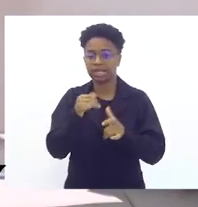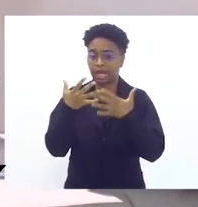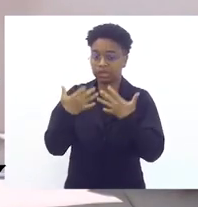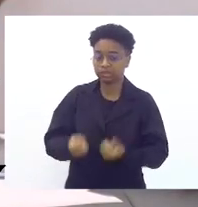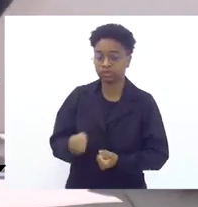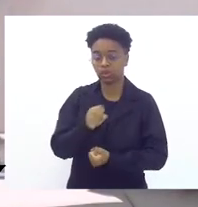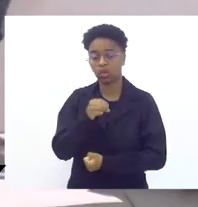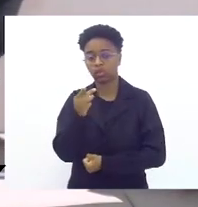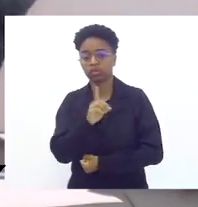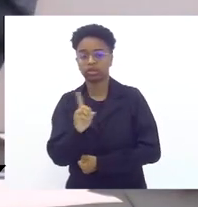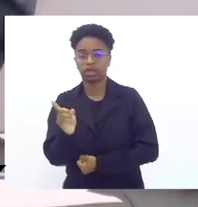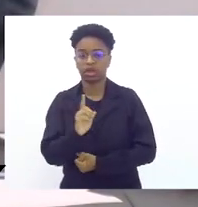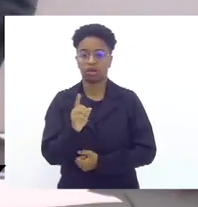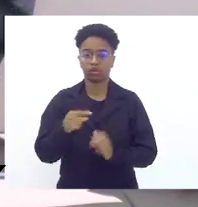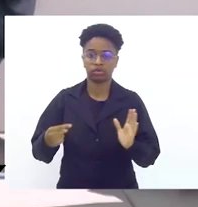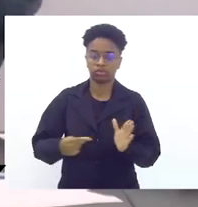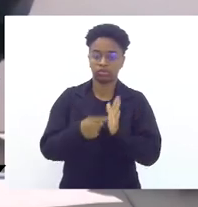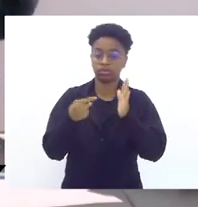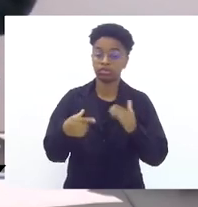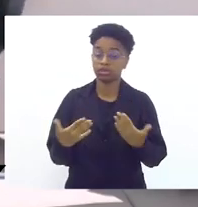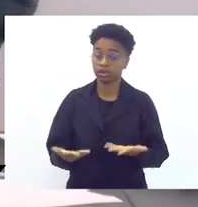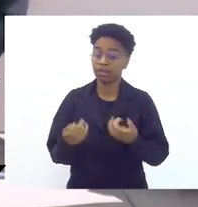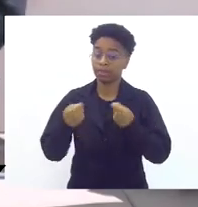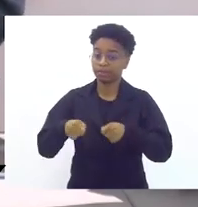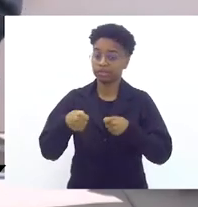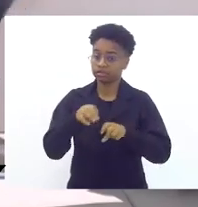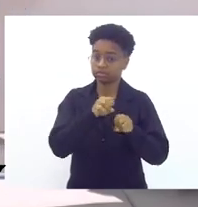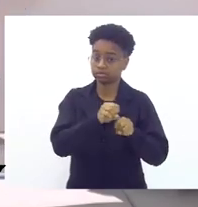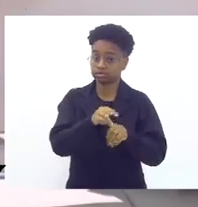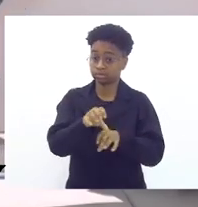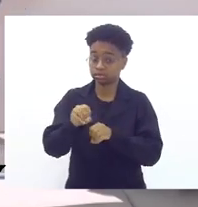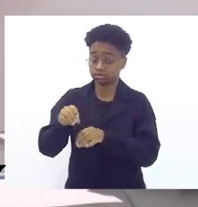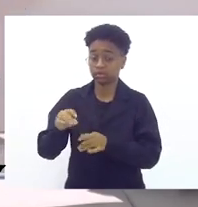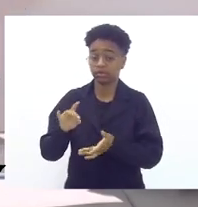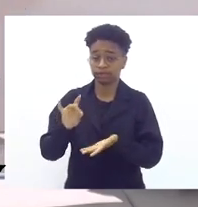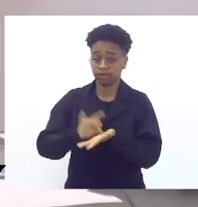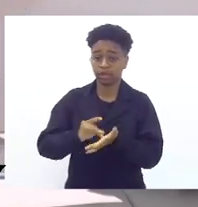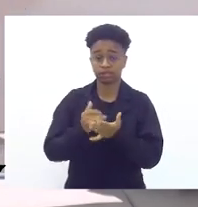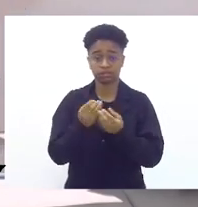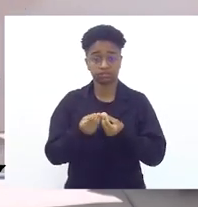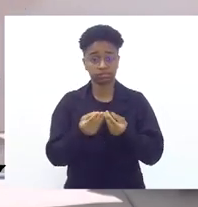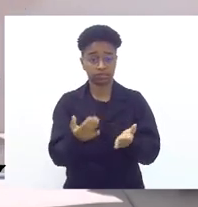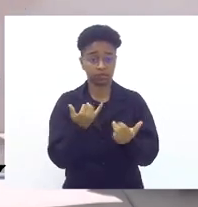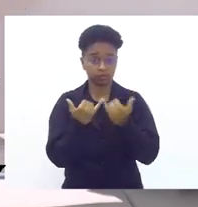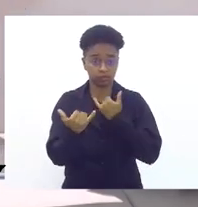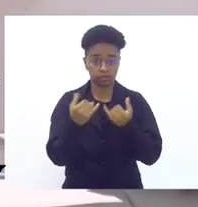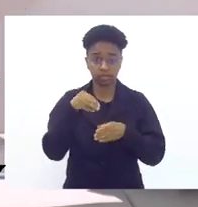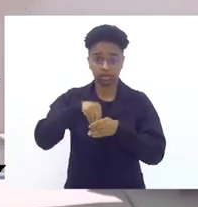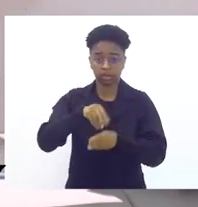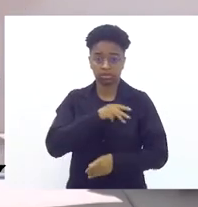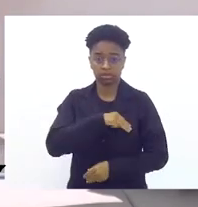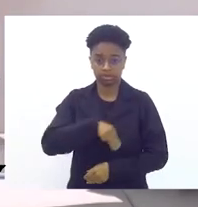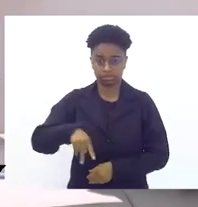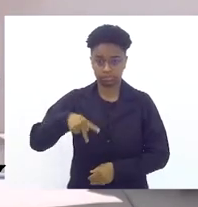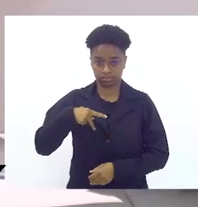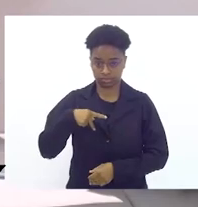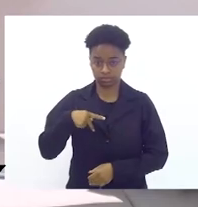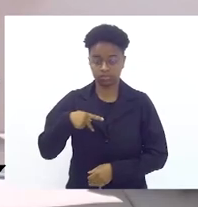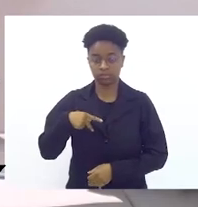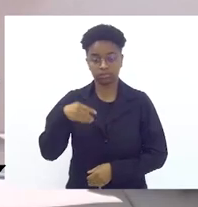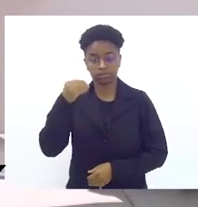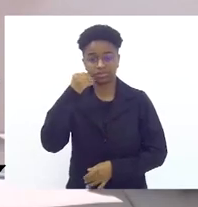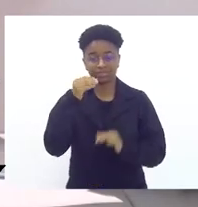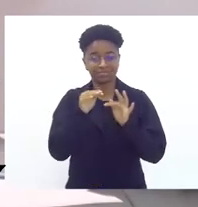denúncia então cabe um trabalho de educação informação dentro do ministério público para